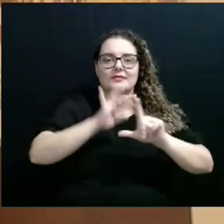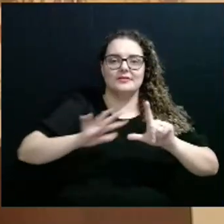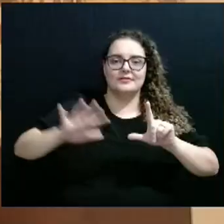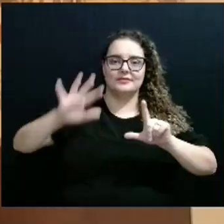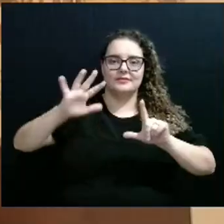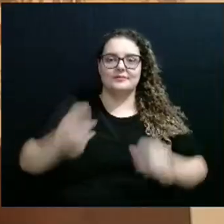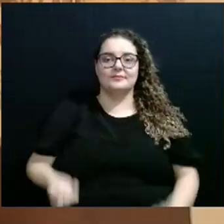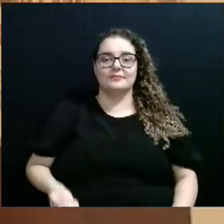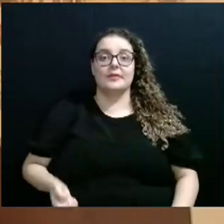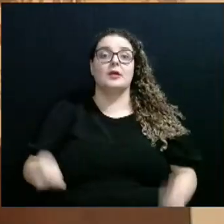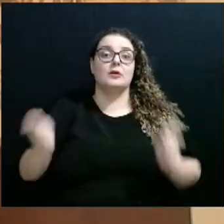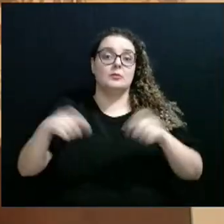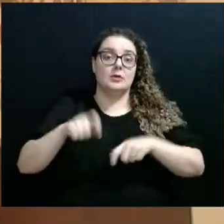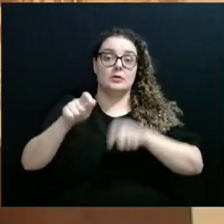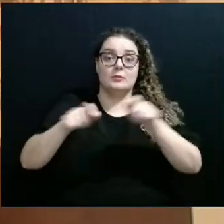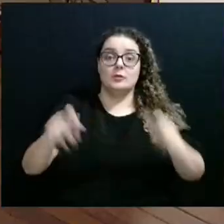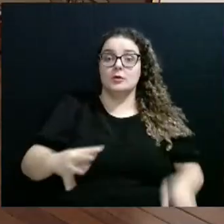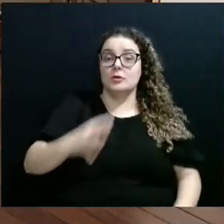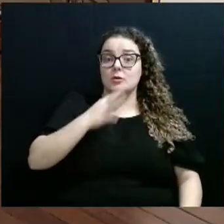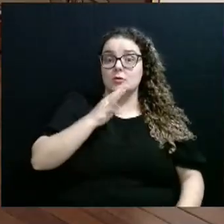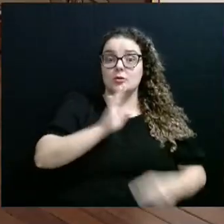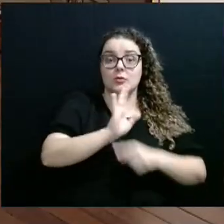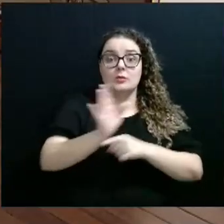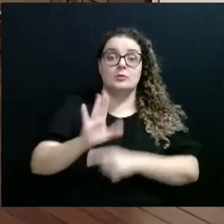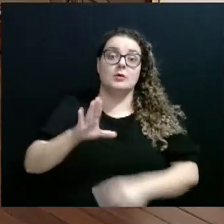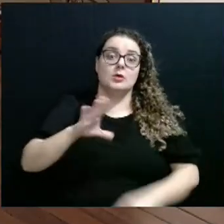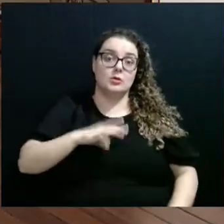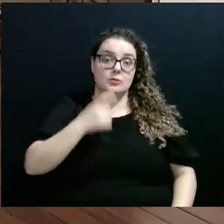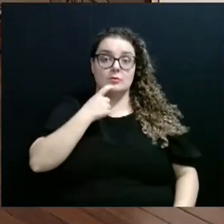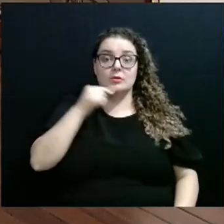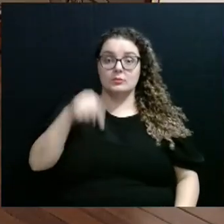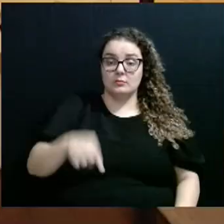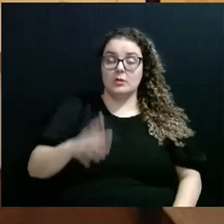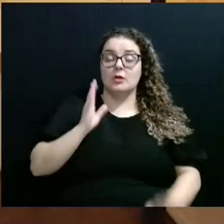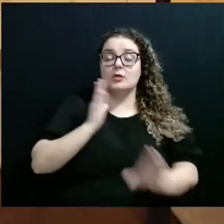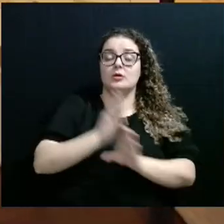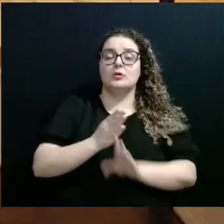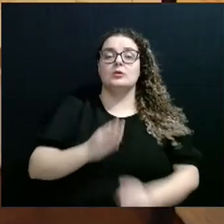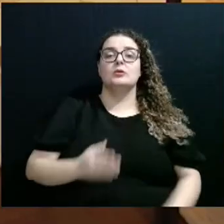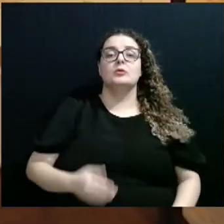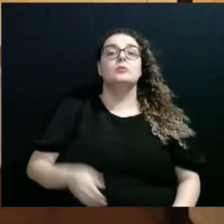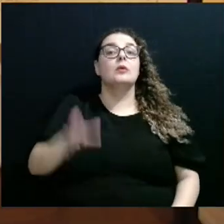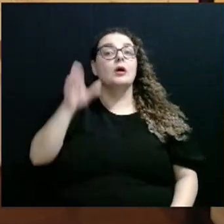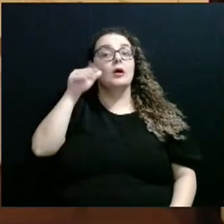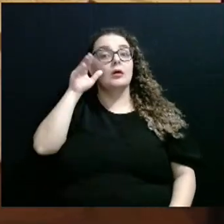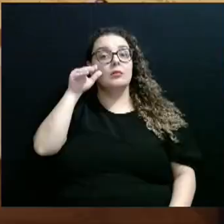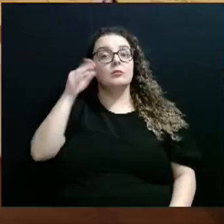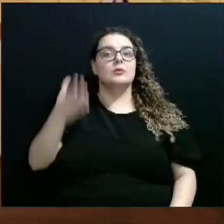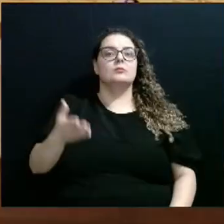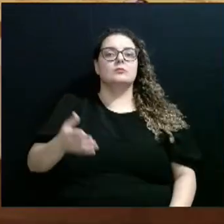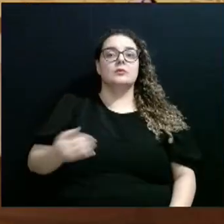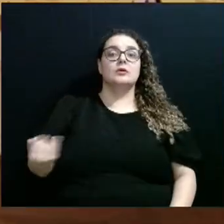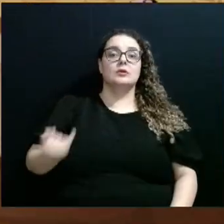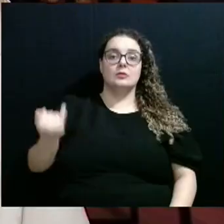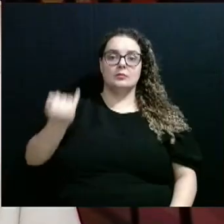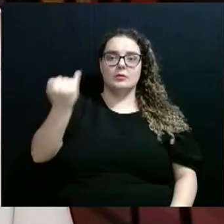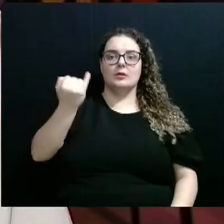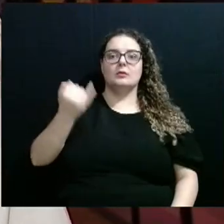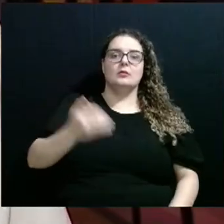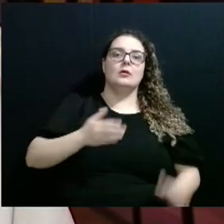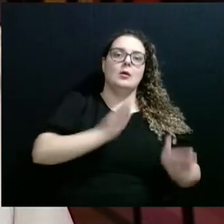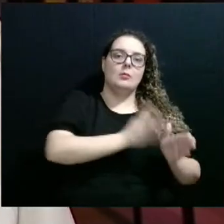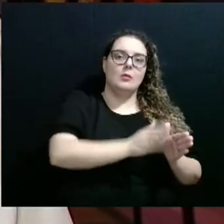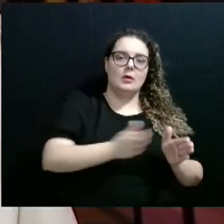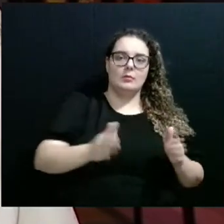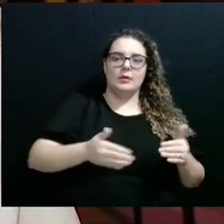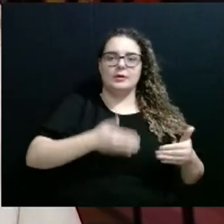conheçam a história do cinema no município e descubram as curiosidades e relevâncias que permeiam essa trajetória. Nós